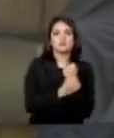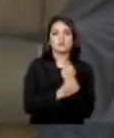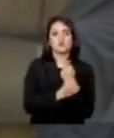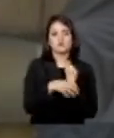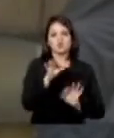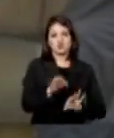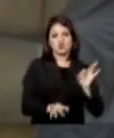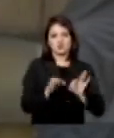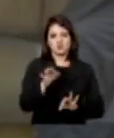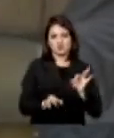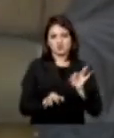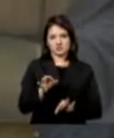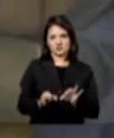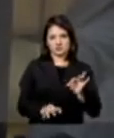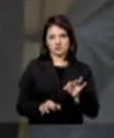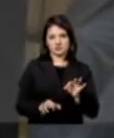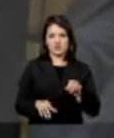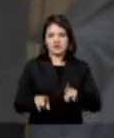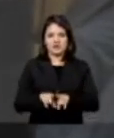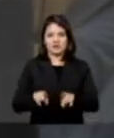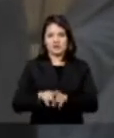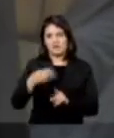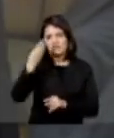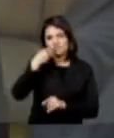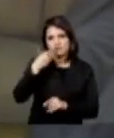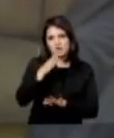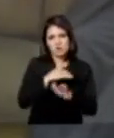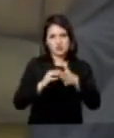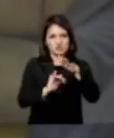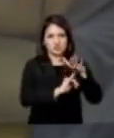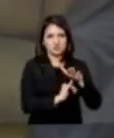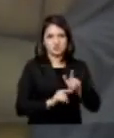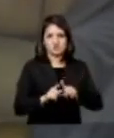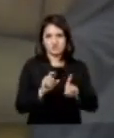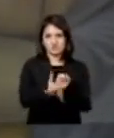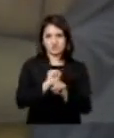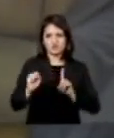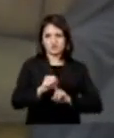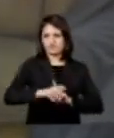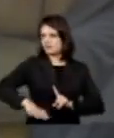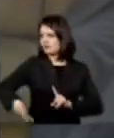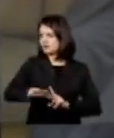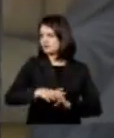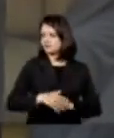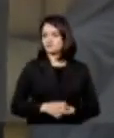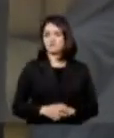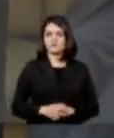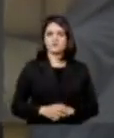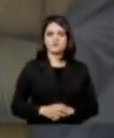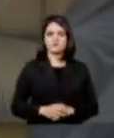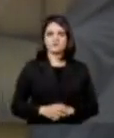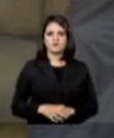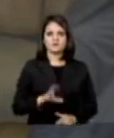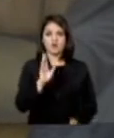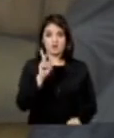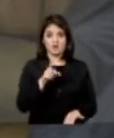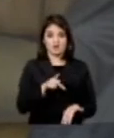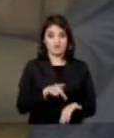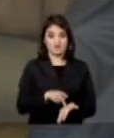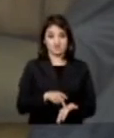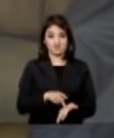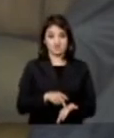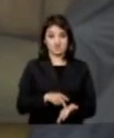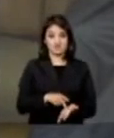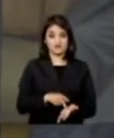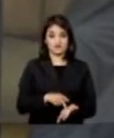instabilidade às instituições e à sociedade. Na verdade, não é o que temos